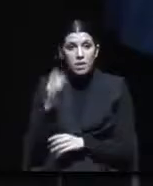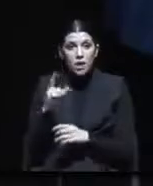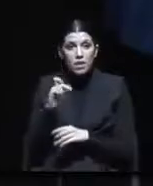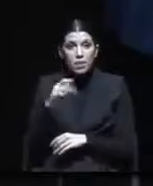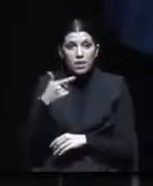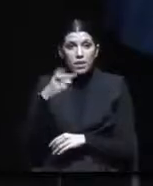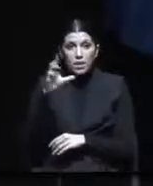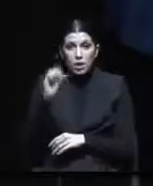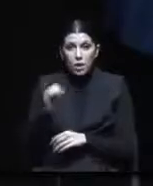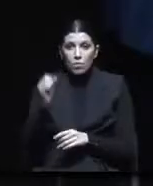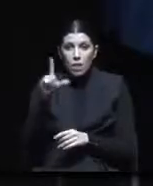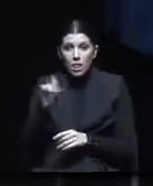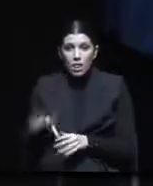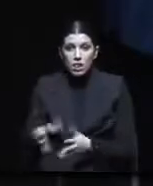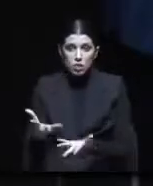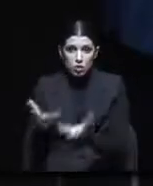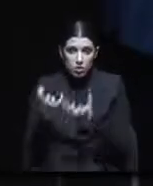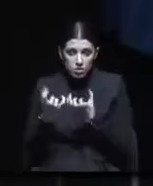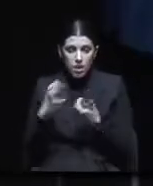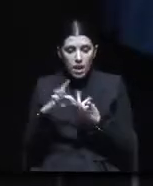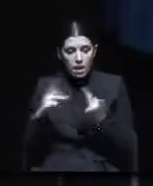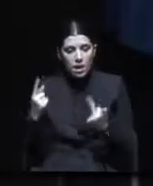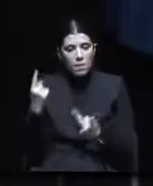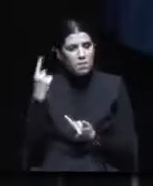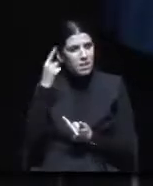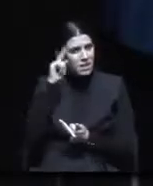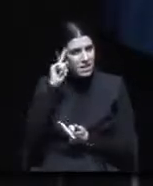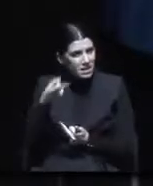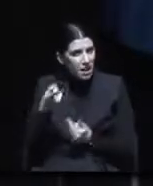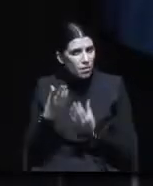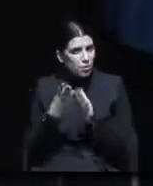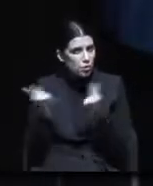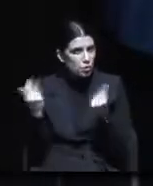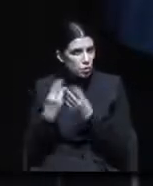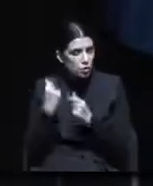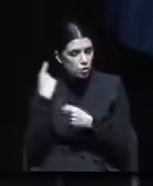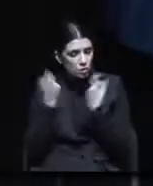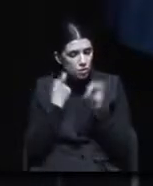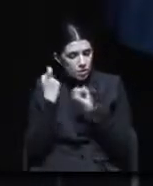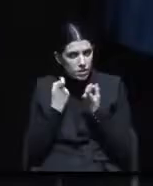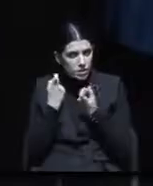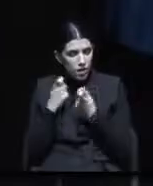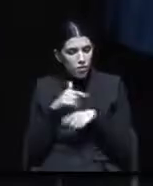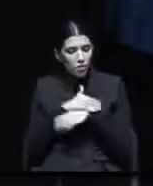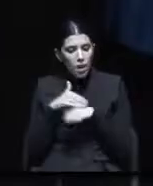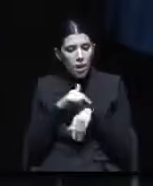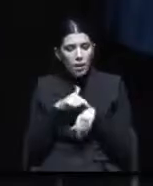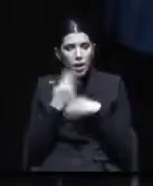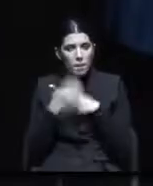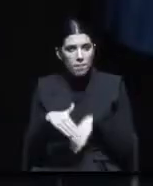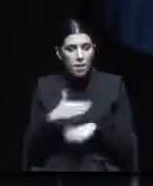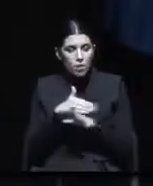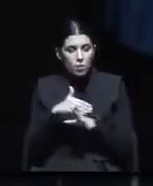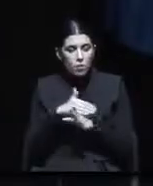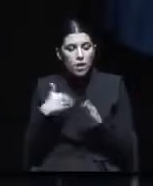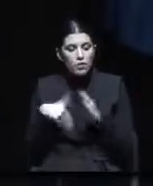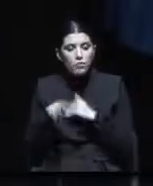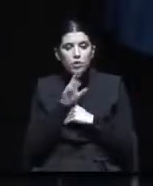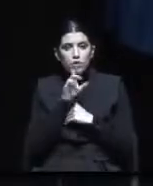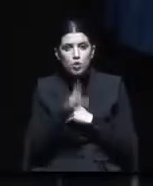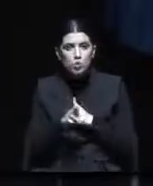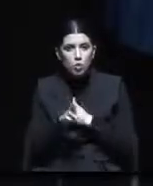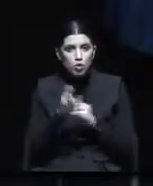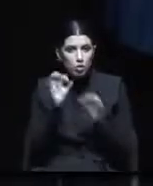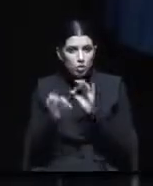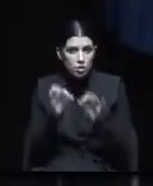para a recepção de resíduos, a Câmara tem conhecimento das soluções que estão pensadas no curto e médio prazo para dar resposta ao tratamento